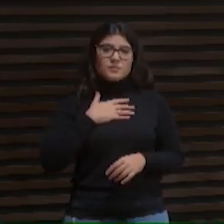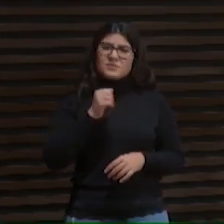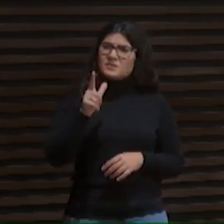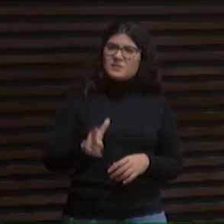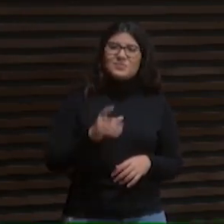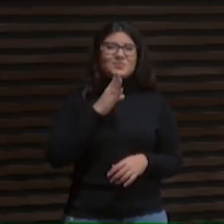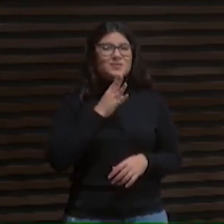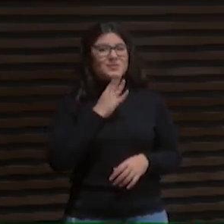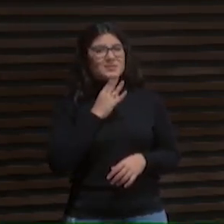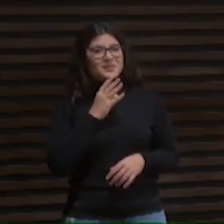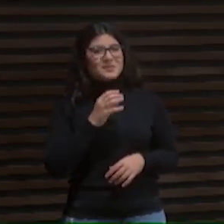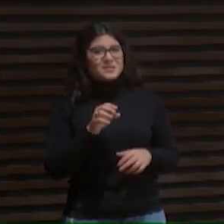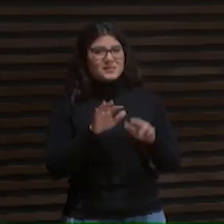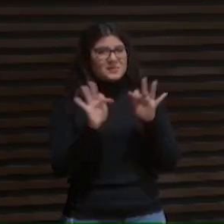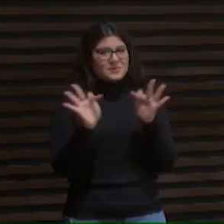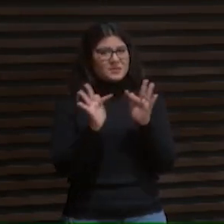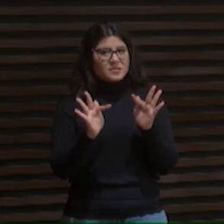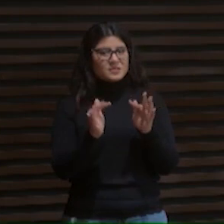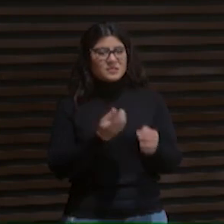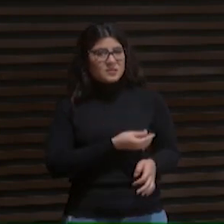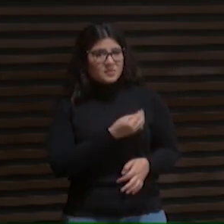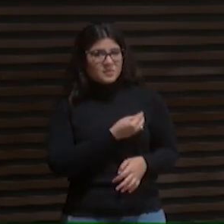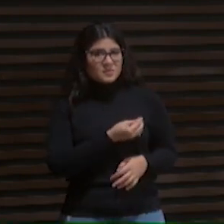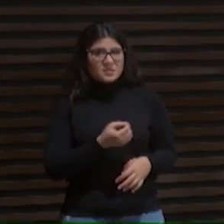expressão? A vida é uma só.